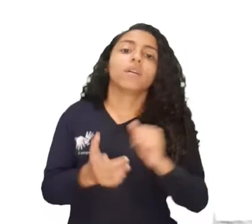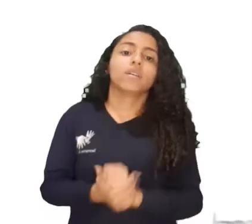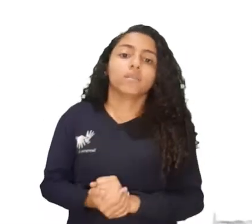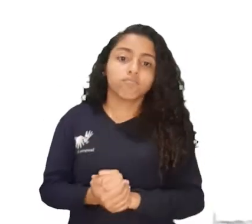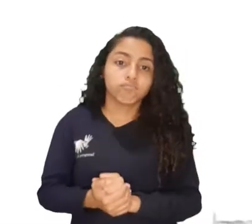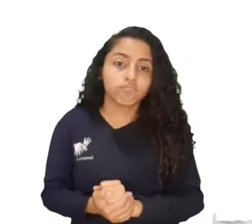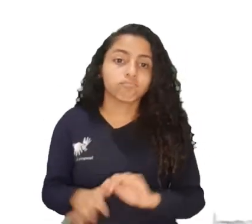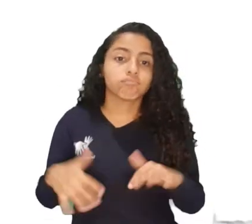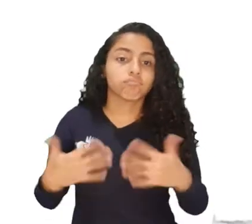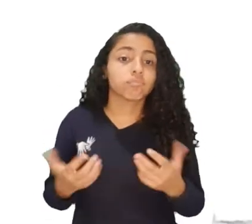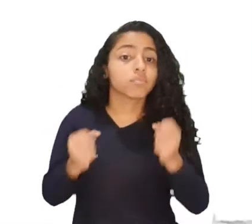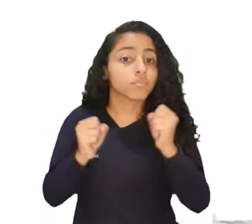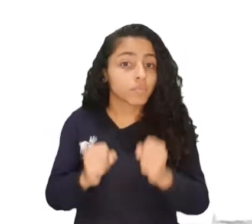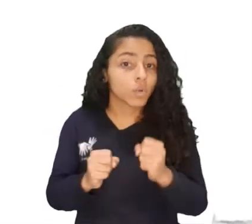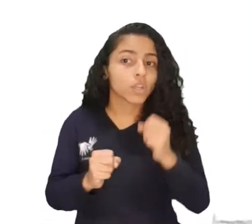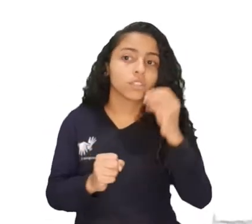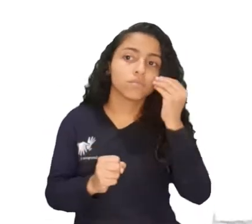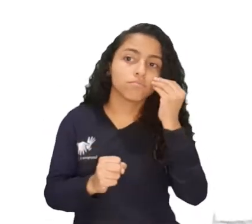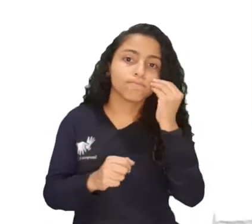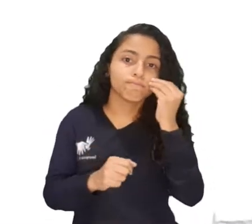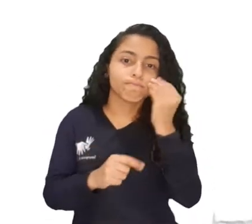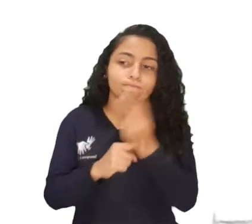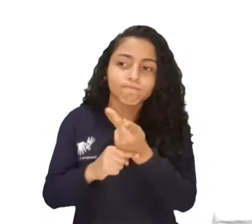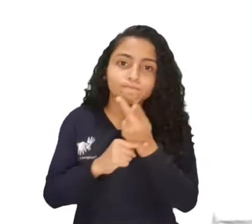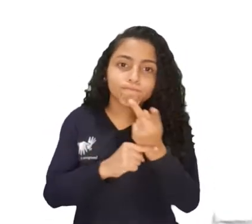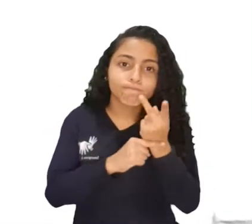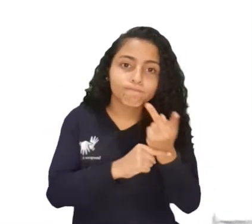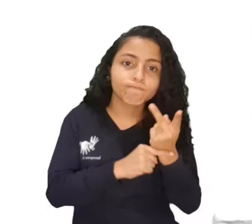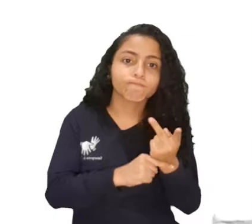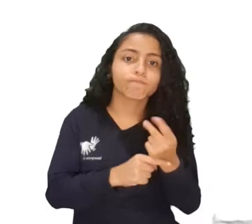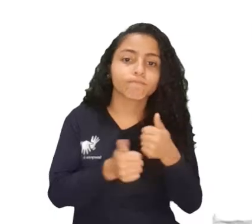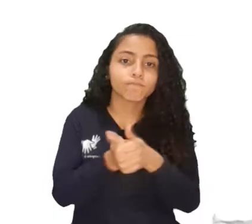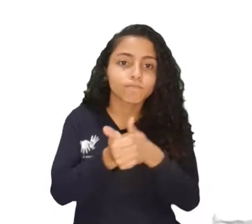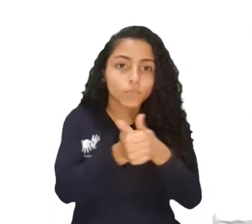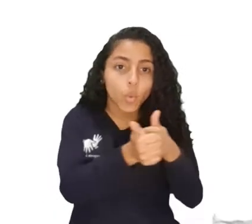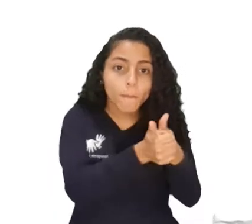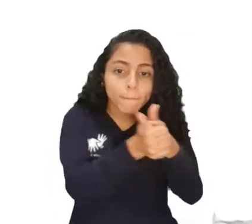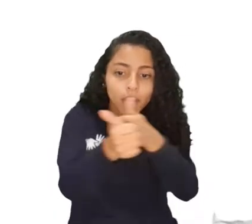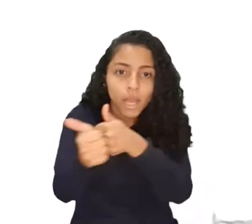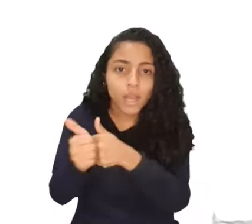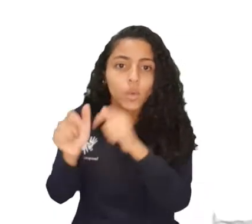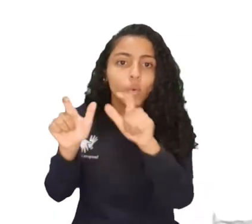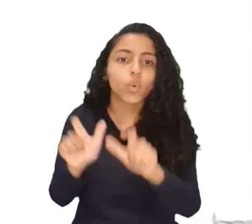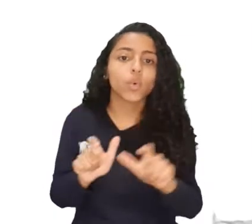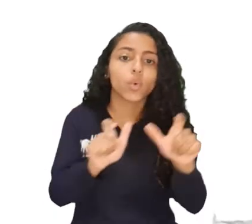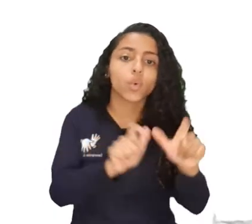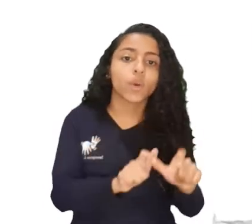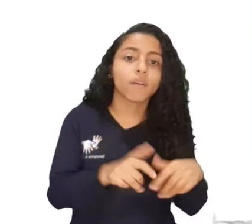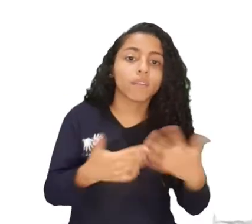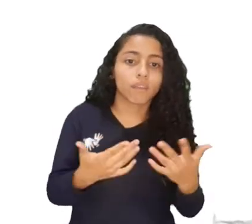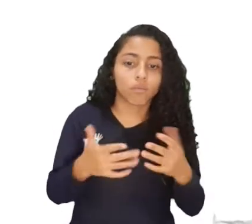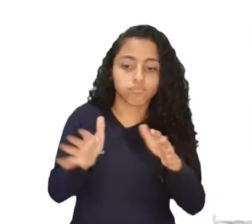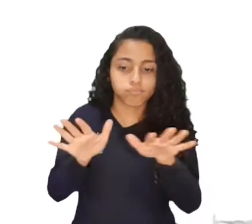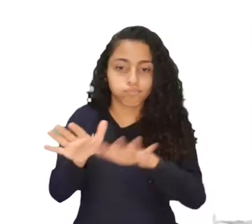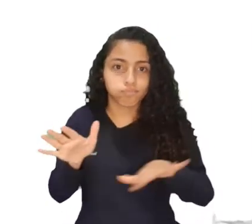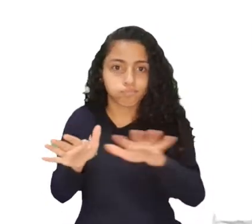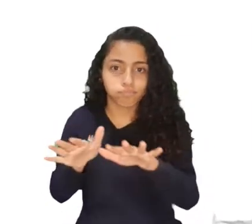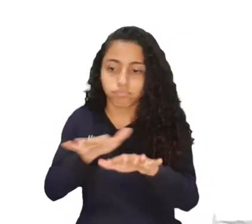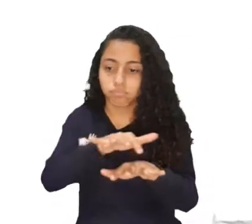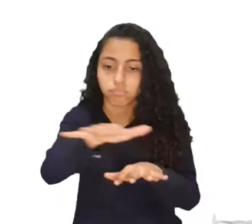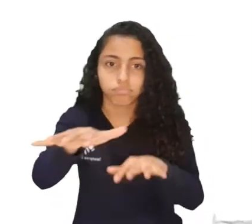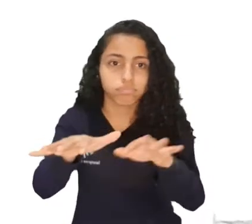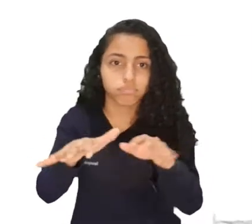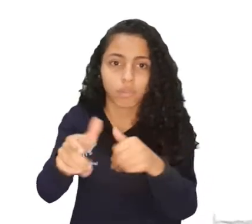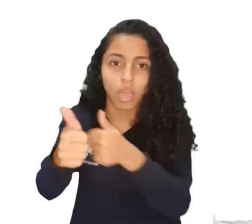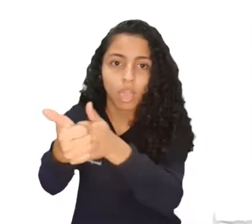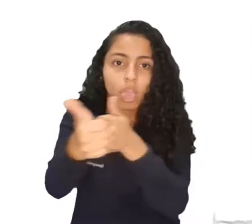possam procurar acompanhar os lugares adequados, né? E, portanto, se deslocando no espaço, eles atingem esses